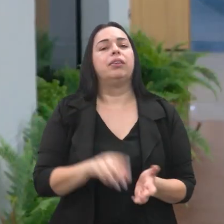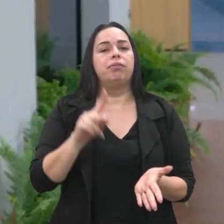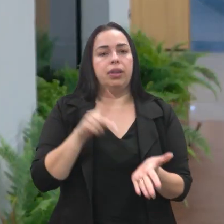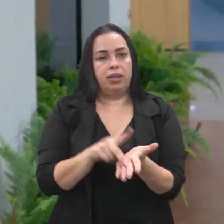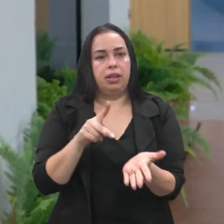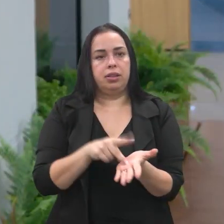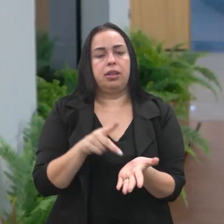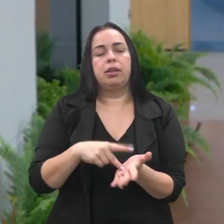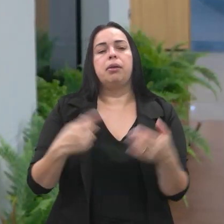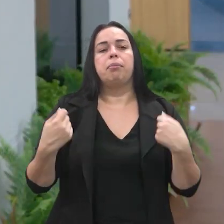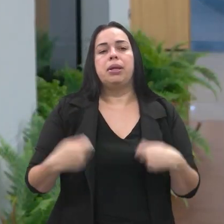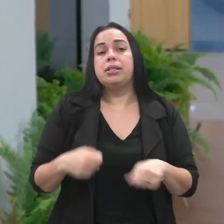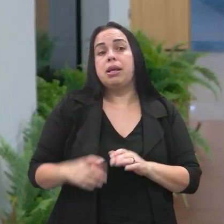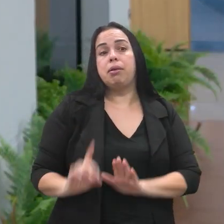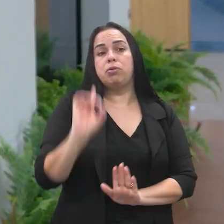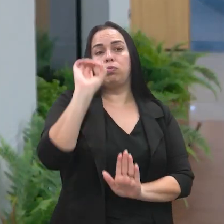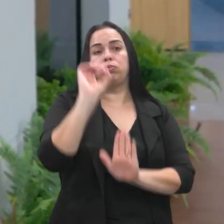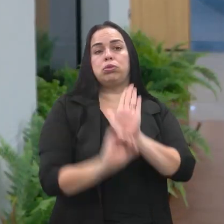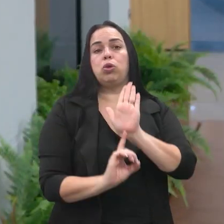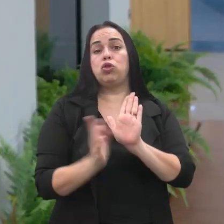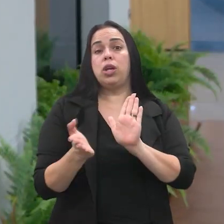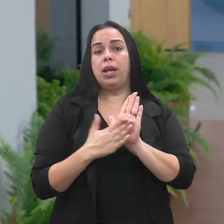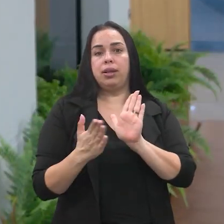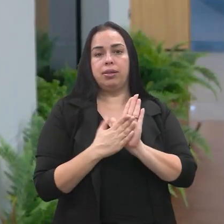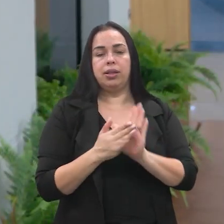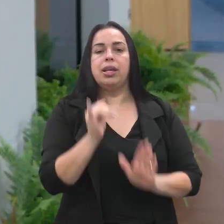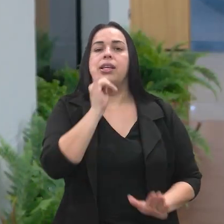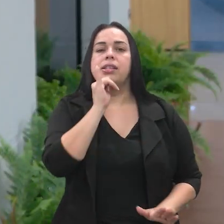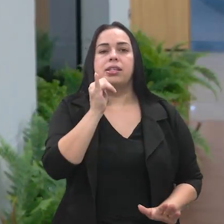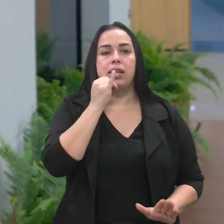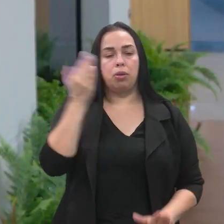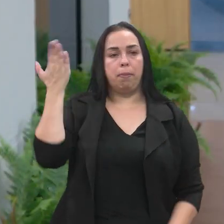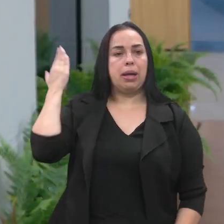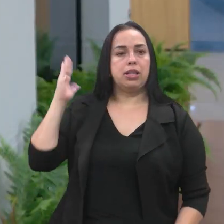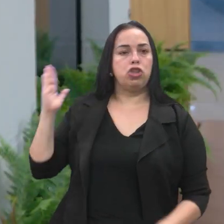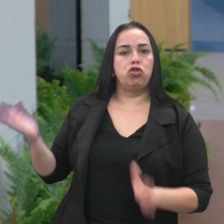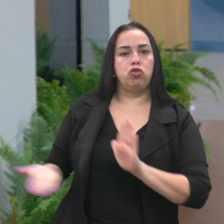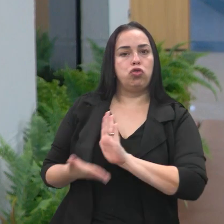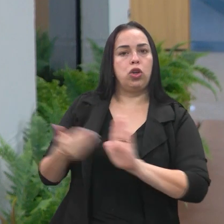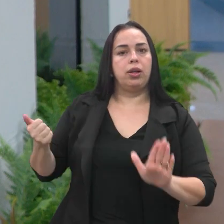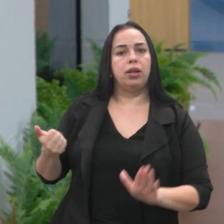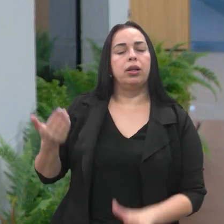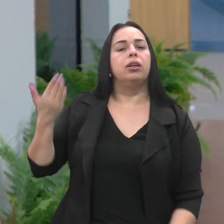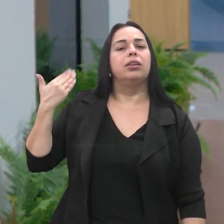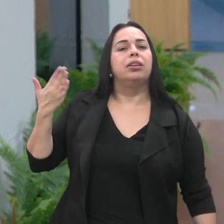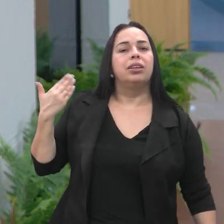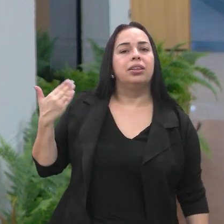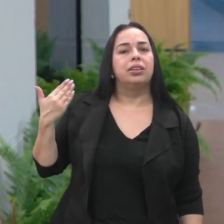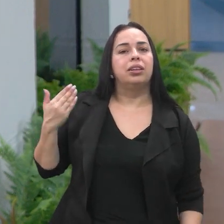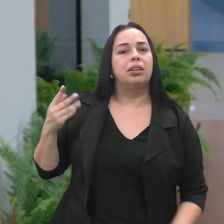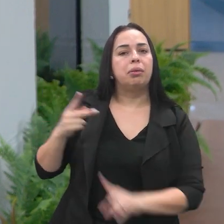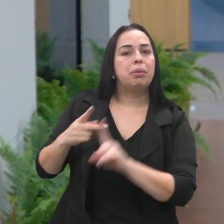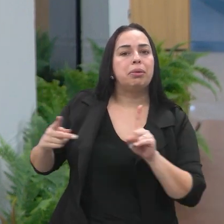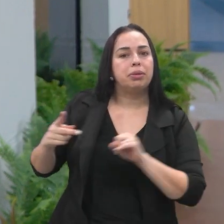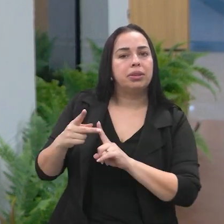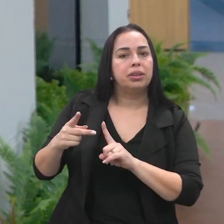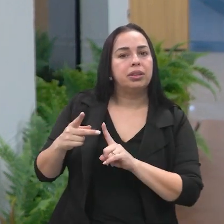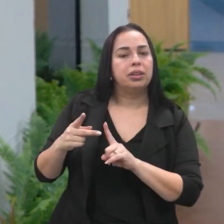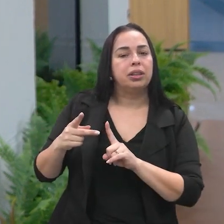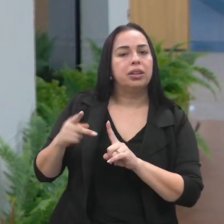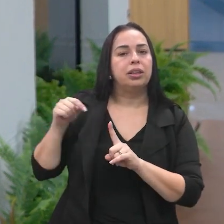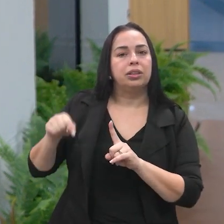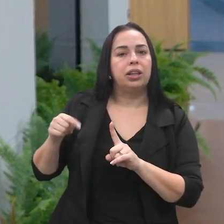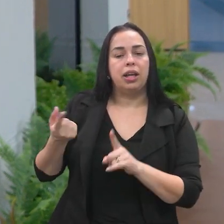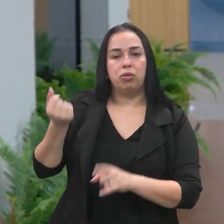que buscar recuperar os direitos que nos foram tirados. Por exemplo, um dos direitos que foram tirados, nós tínhamos dentro da